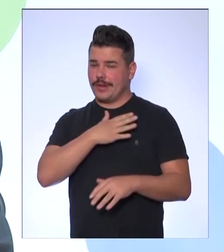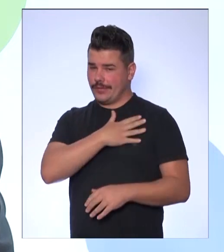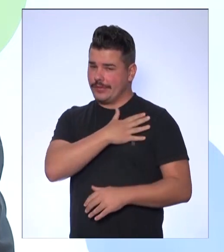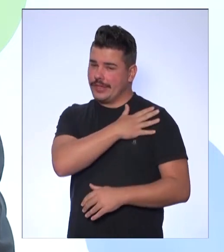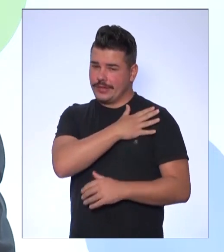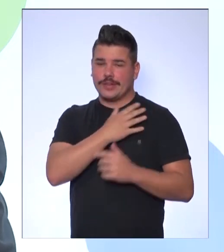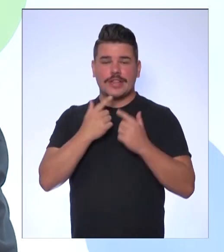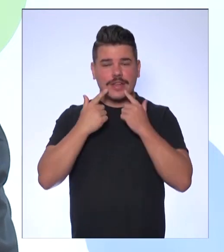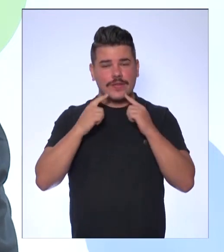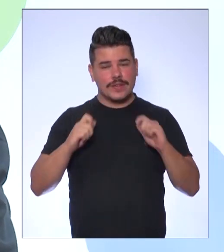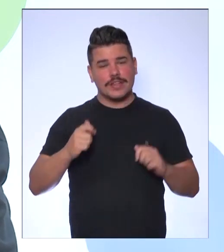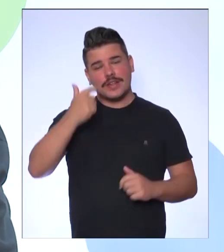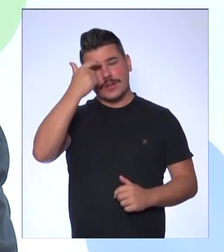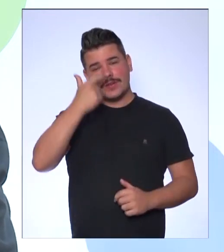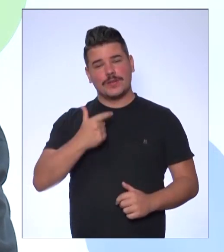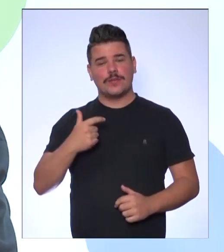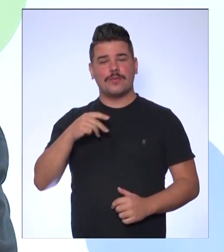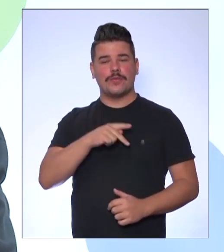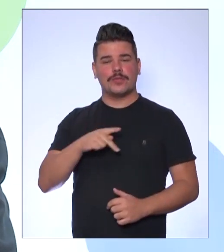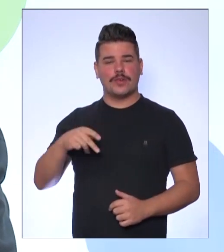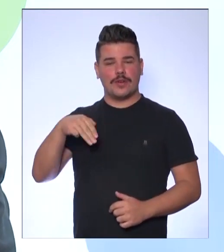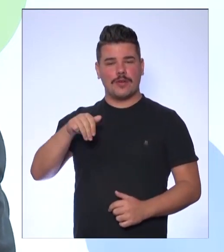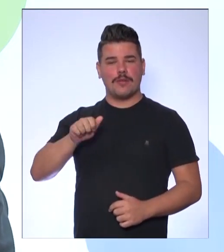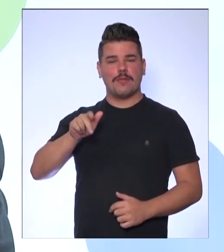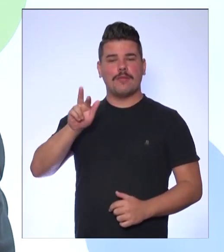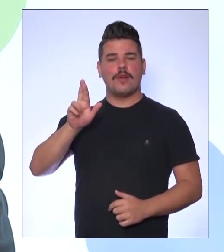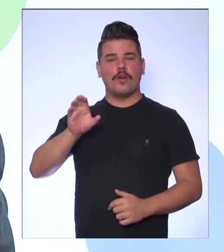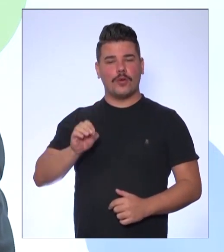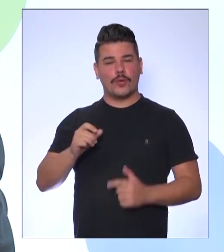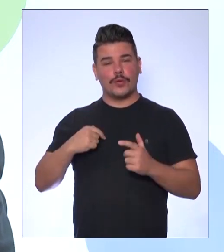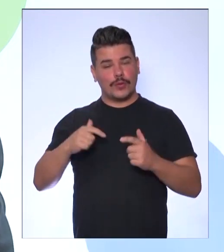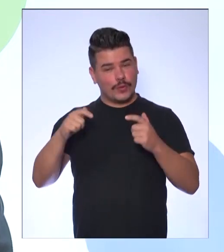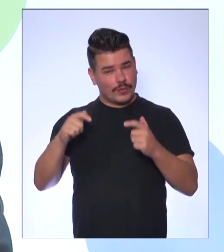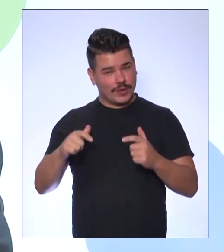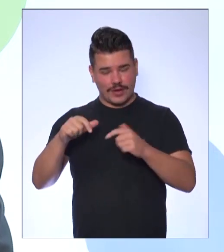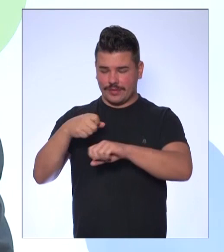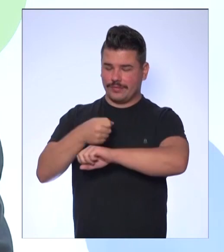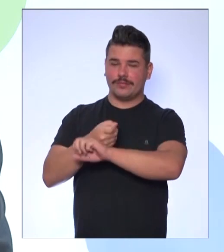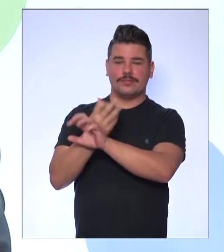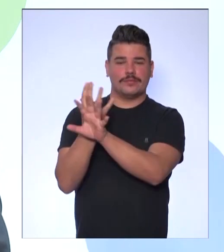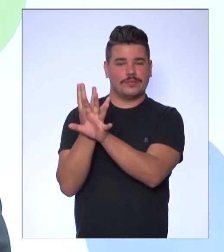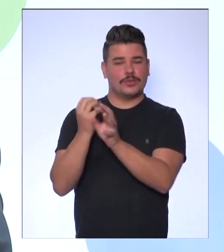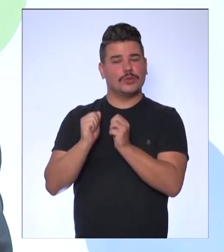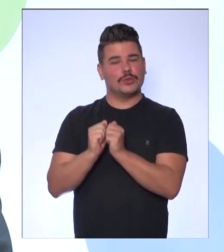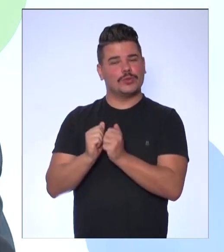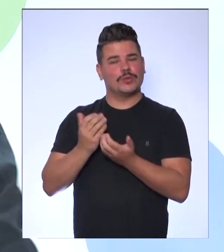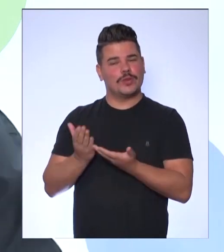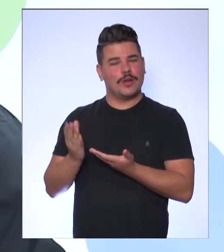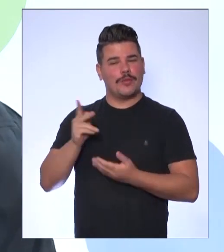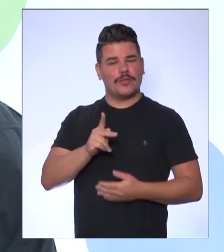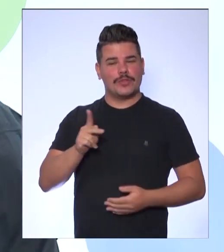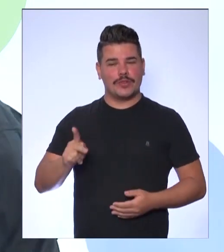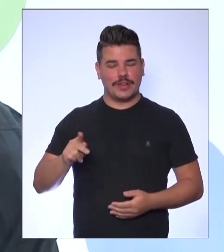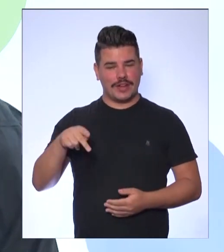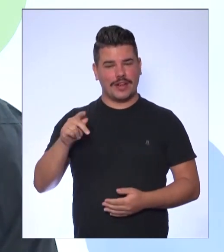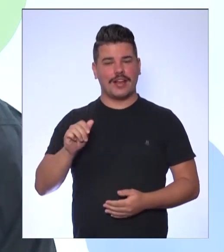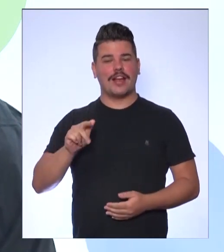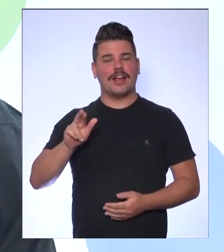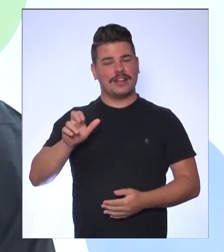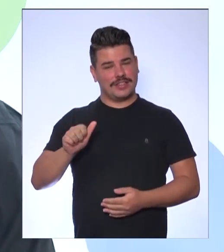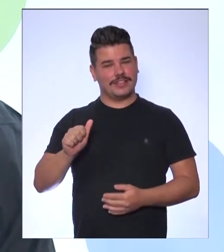de Mídias de São Paulo e estou em companhia da professora Kátia, que ministrará a aula para vocês. Para efeito de